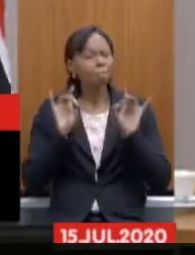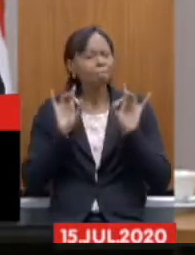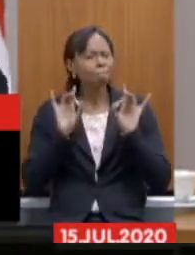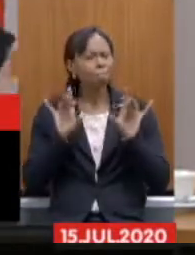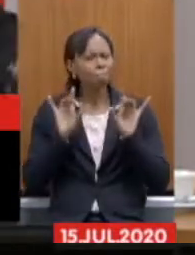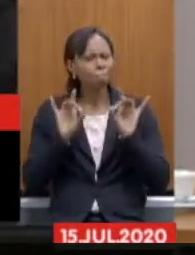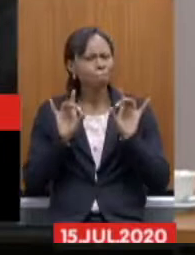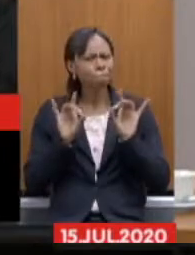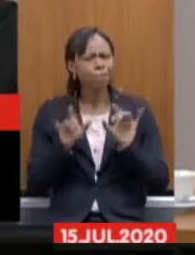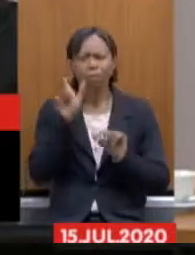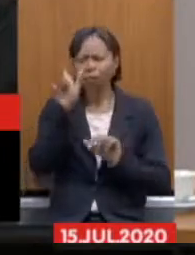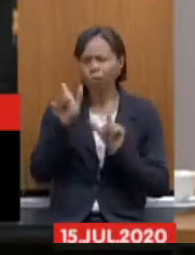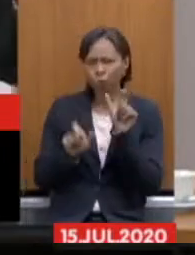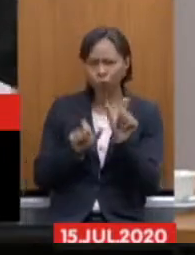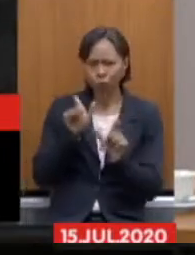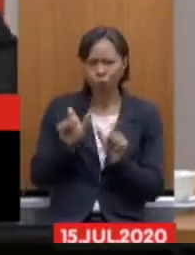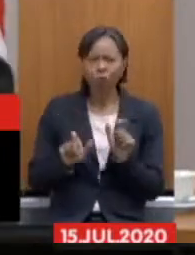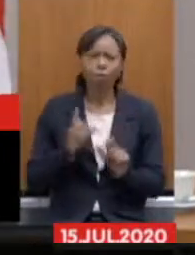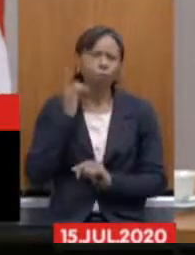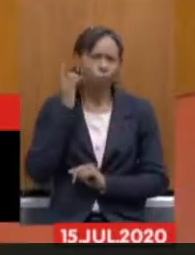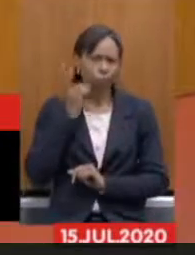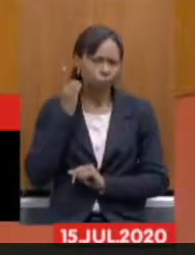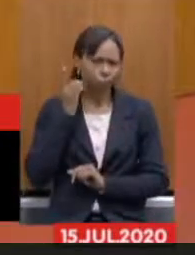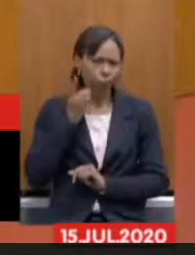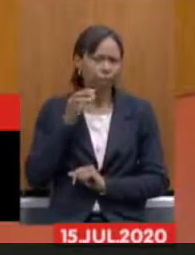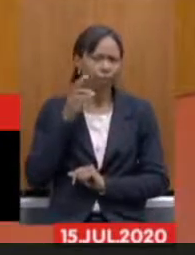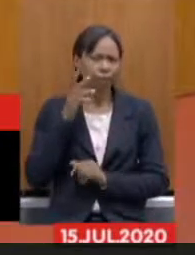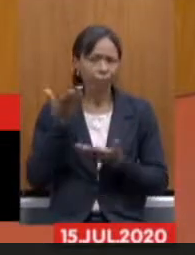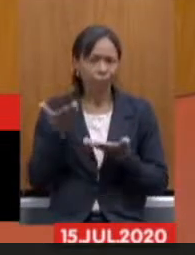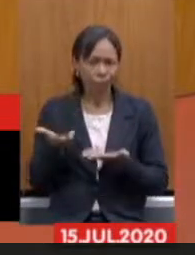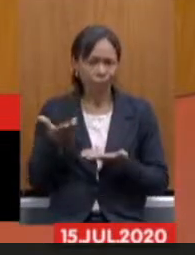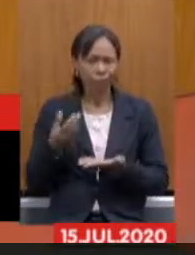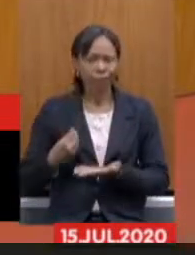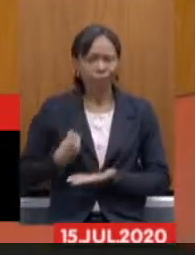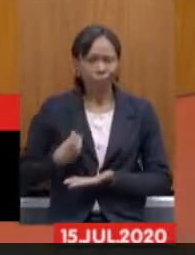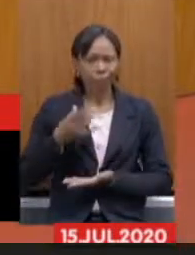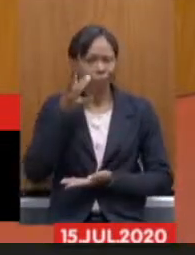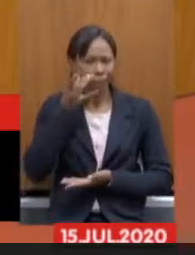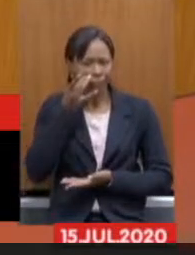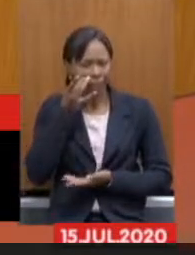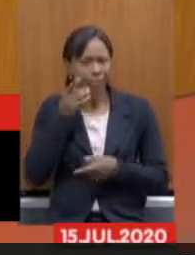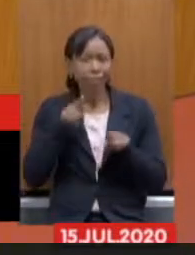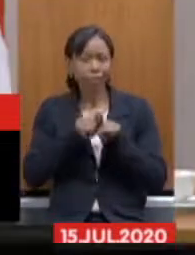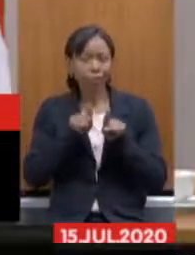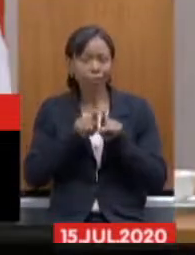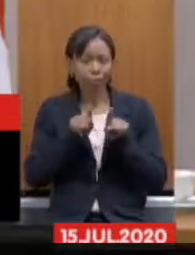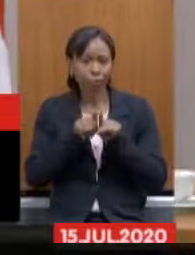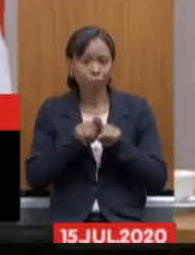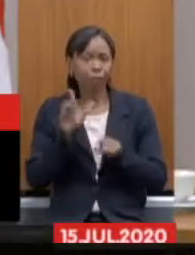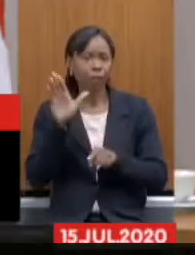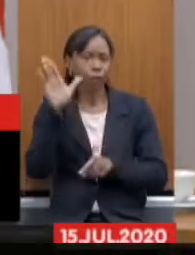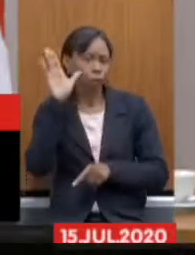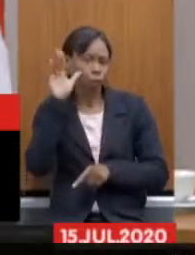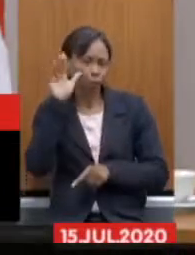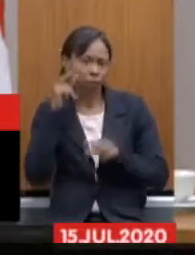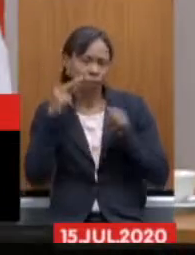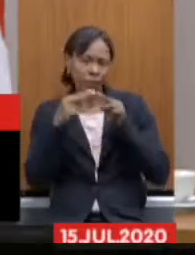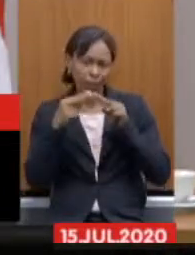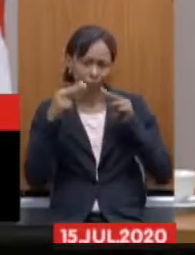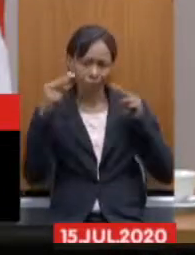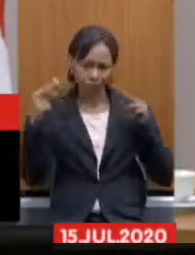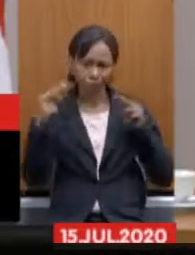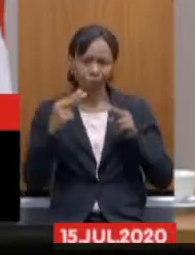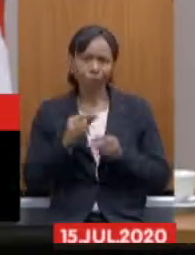os deputados excelentíssimos deputados aqui presentes e aqueles que nos assistem assistem